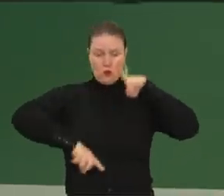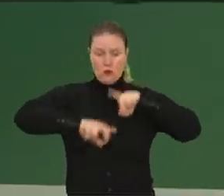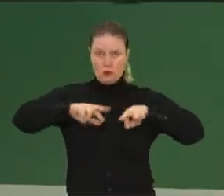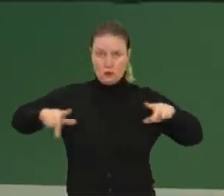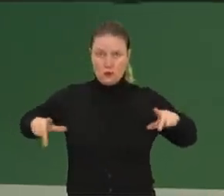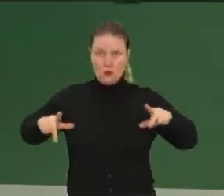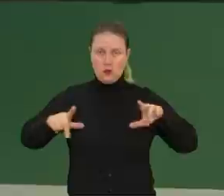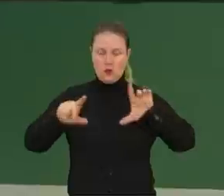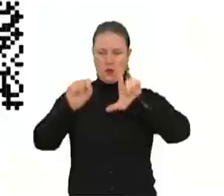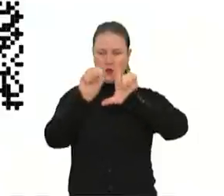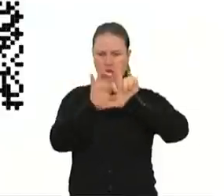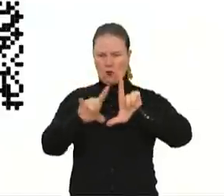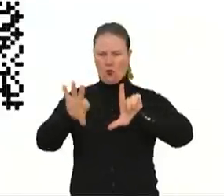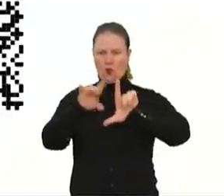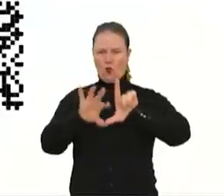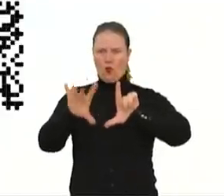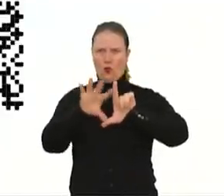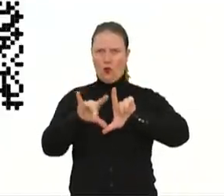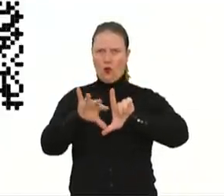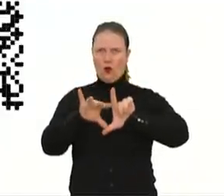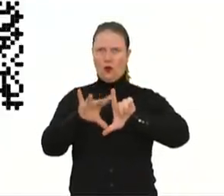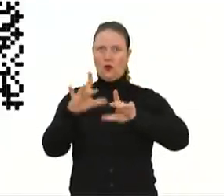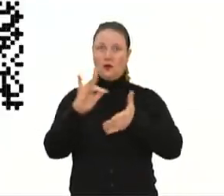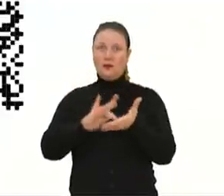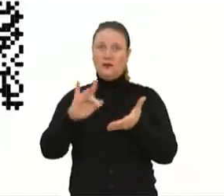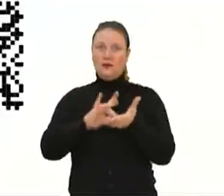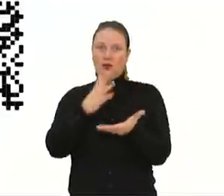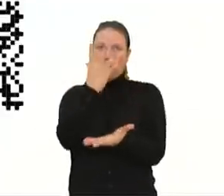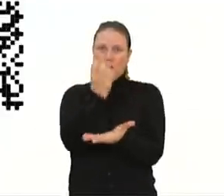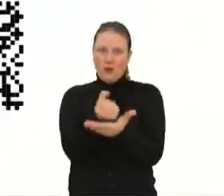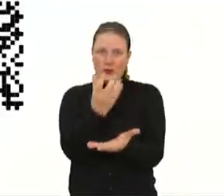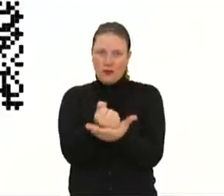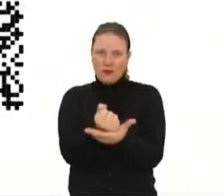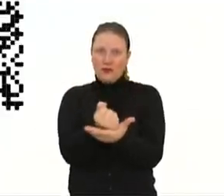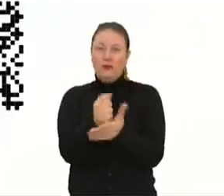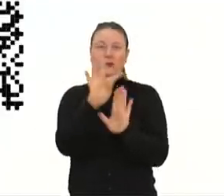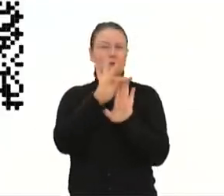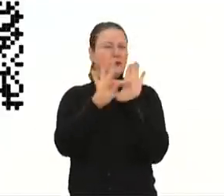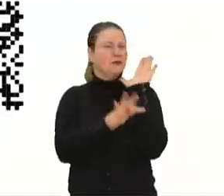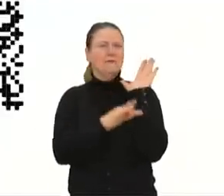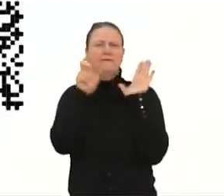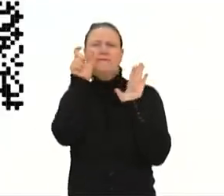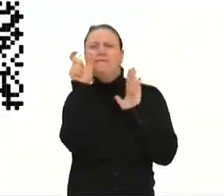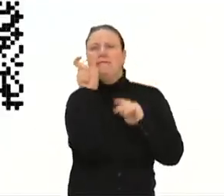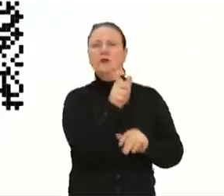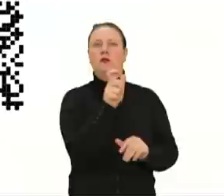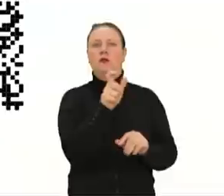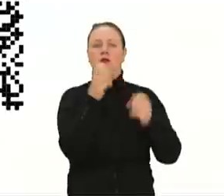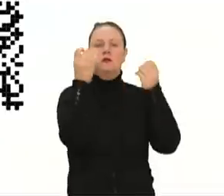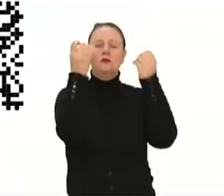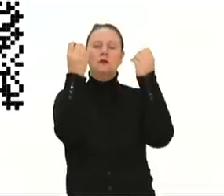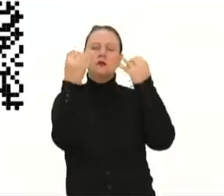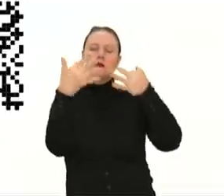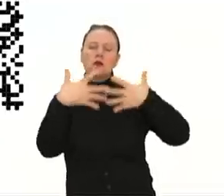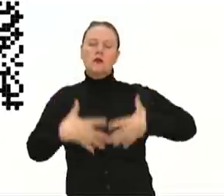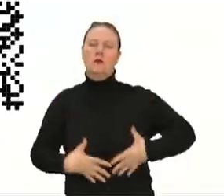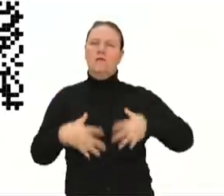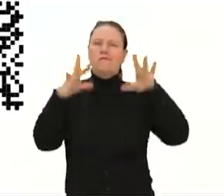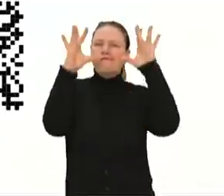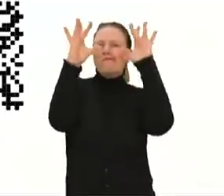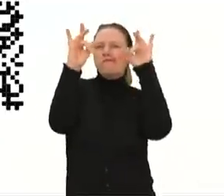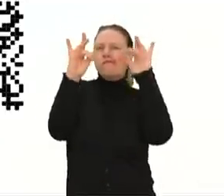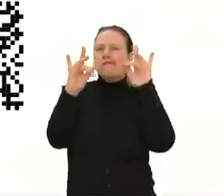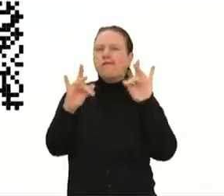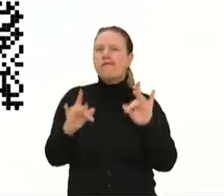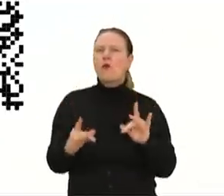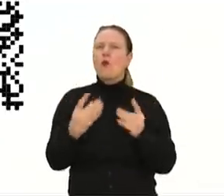QR Code com a câmera do seu celular e lê, que esse texto é muito interessante. Ele está explicando detalhadamente como é que